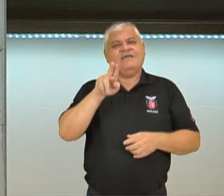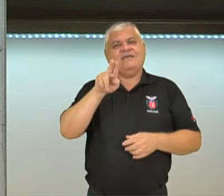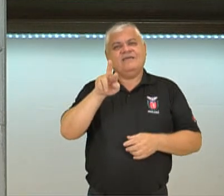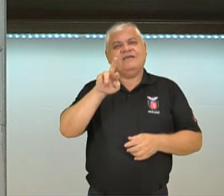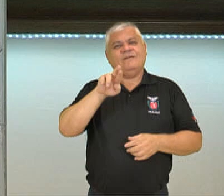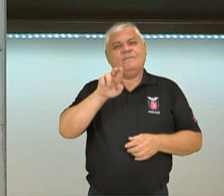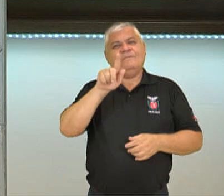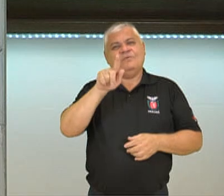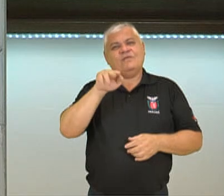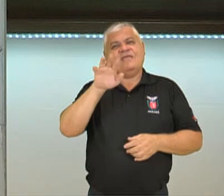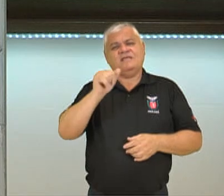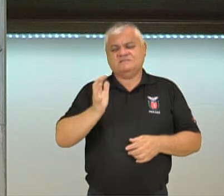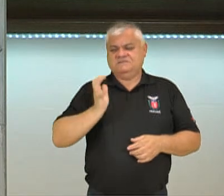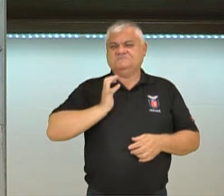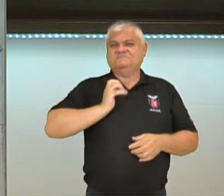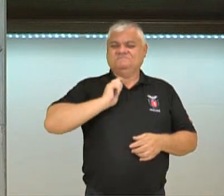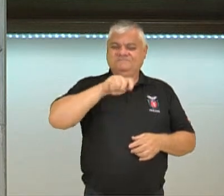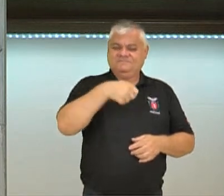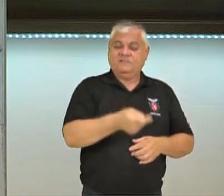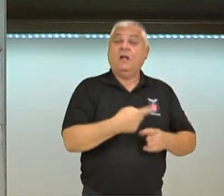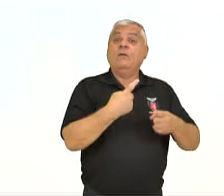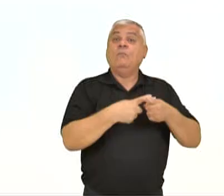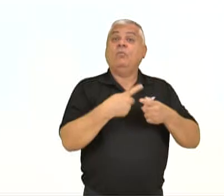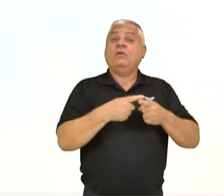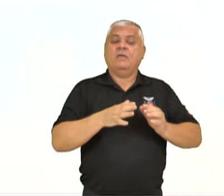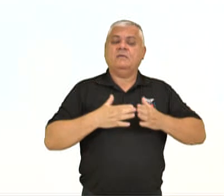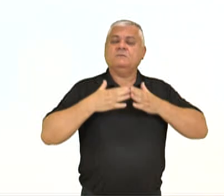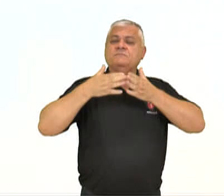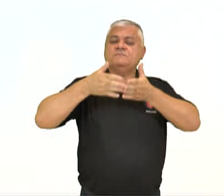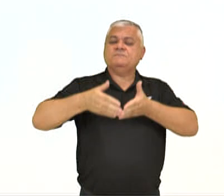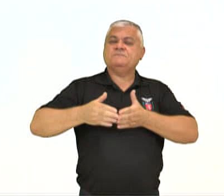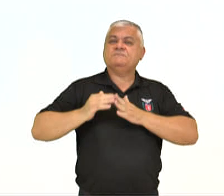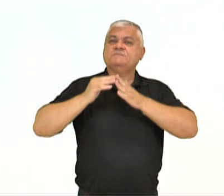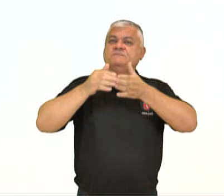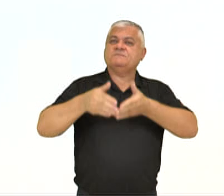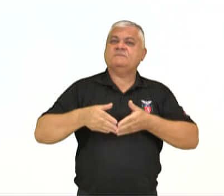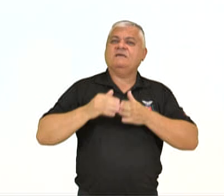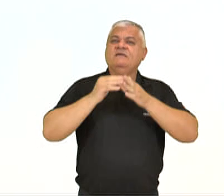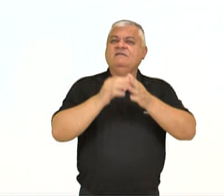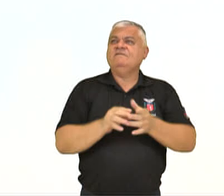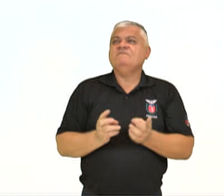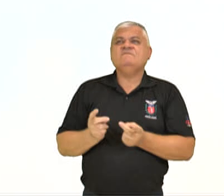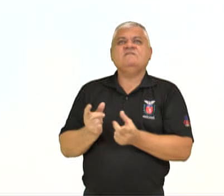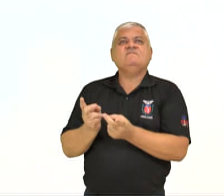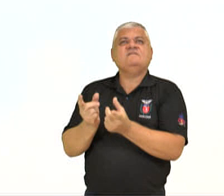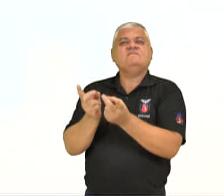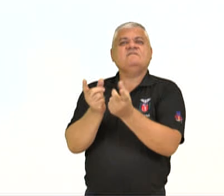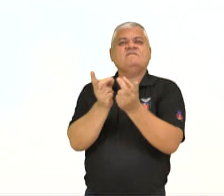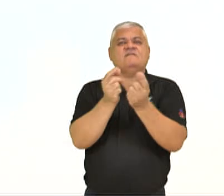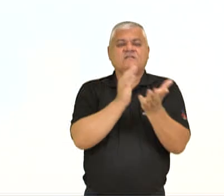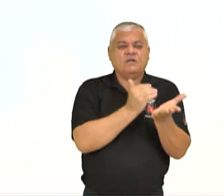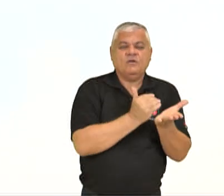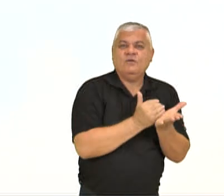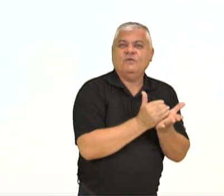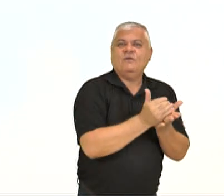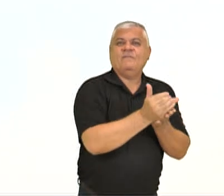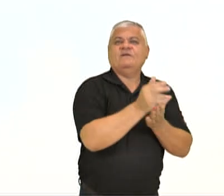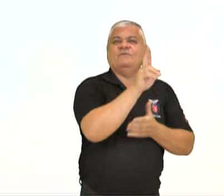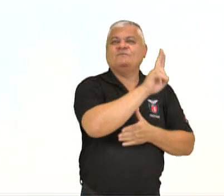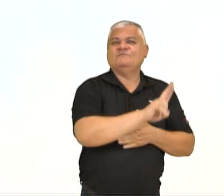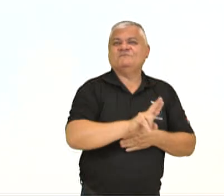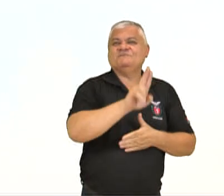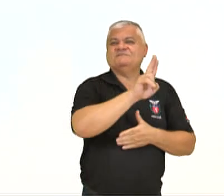grandes navegações. E os burgueses, né, nesses países, eles estavam começando a utilizar,